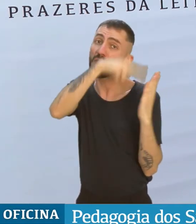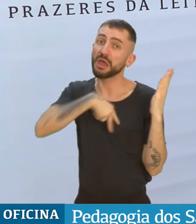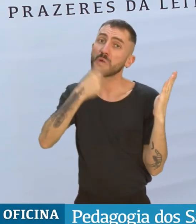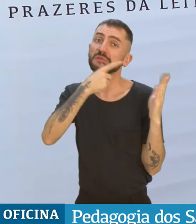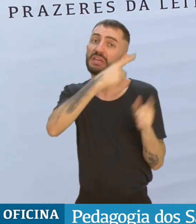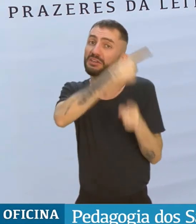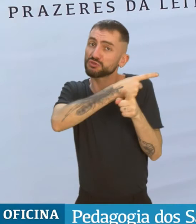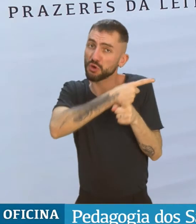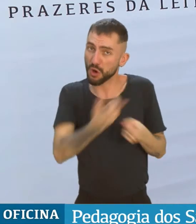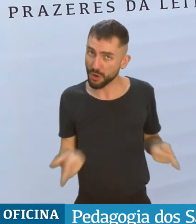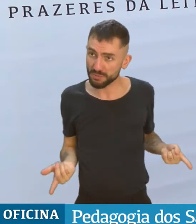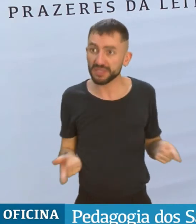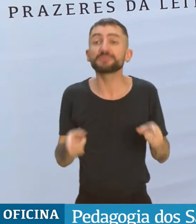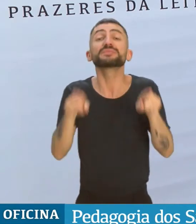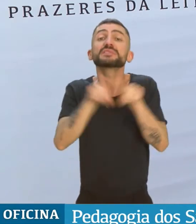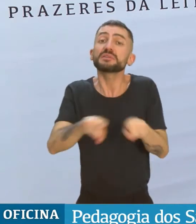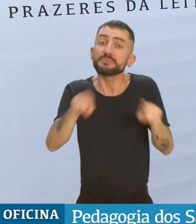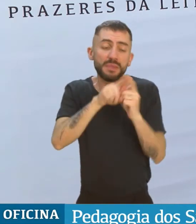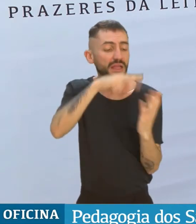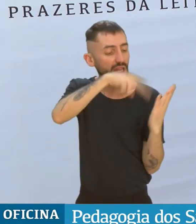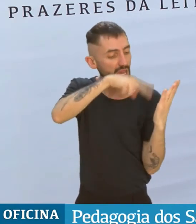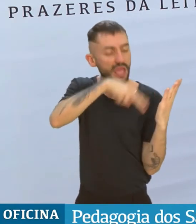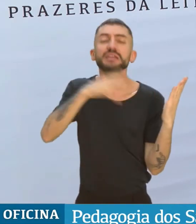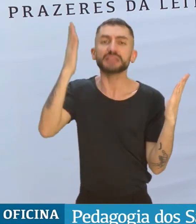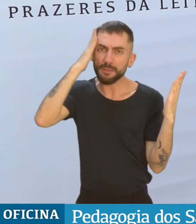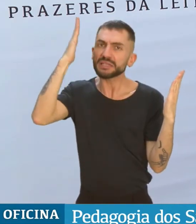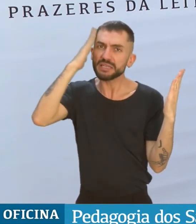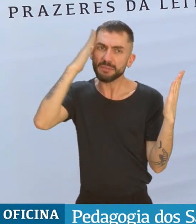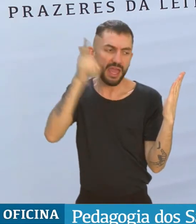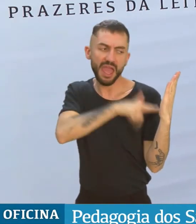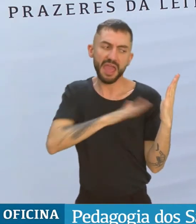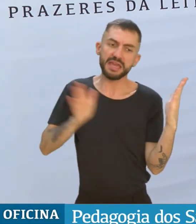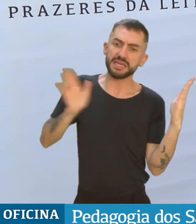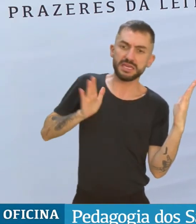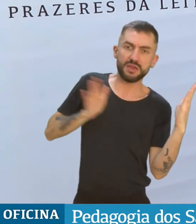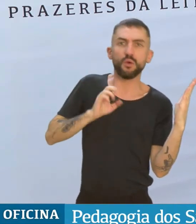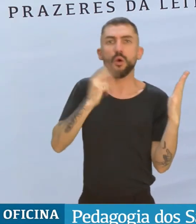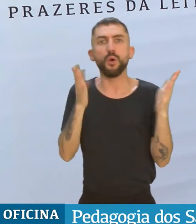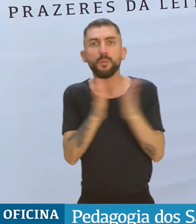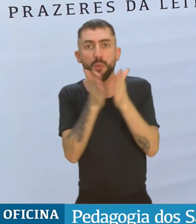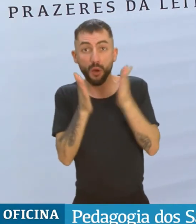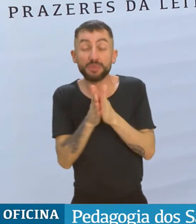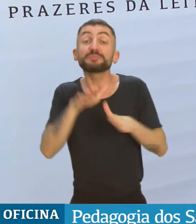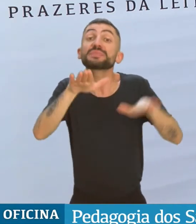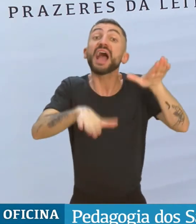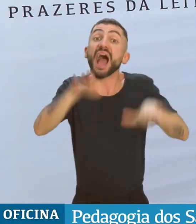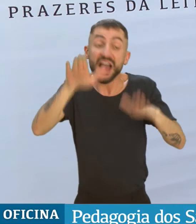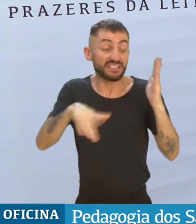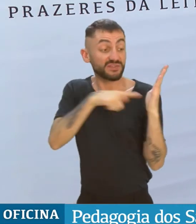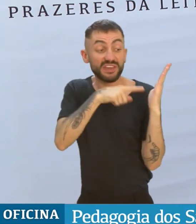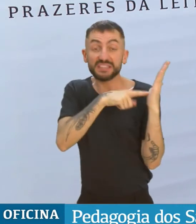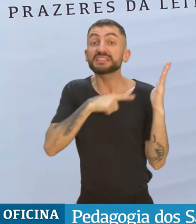muitas vezes é de uma classe alta, média, muitas vezes é o personagem, mas muitas vezes não é o